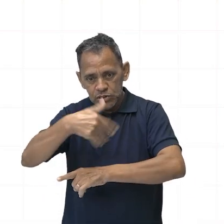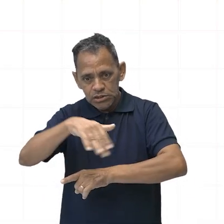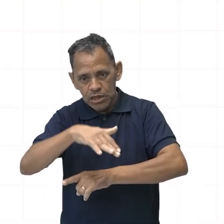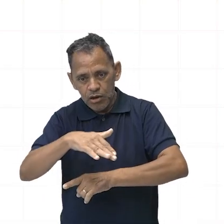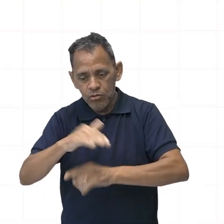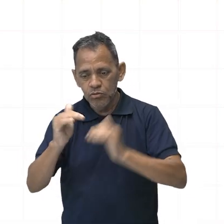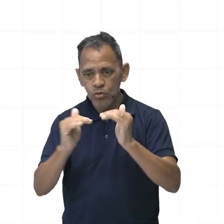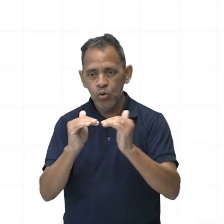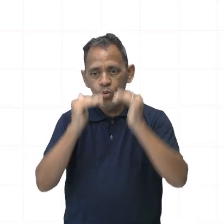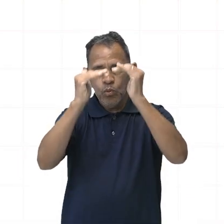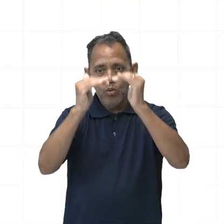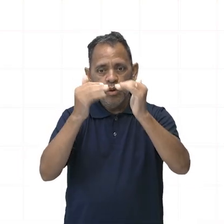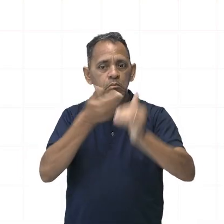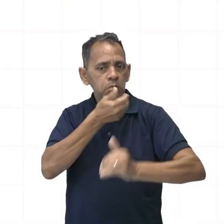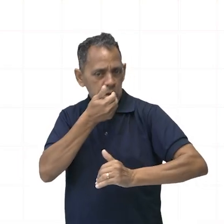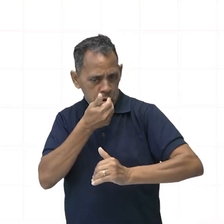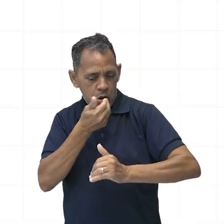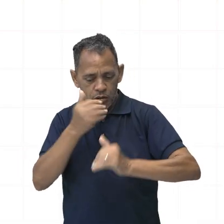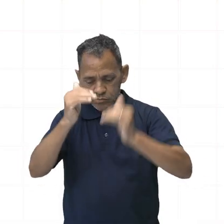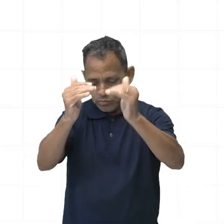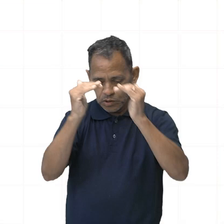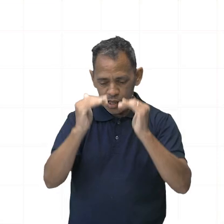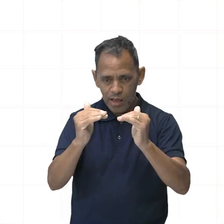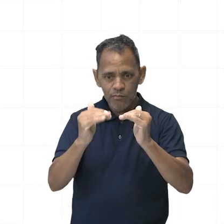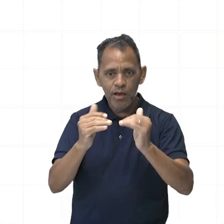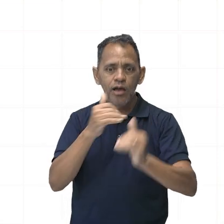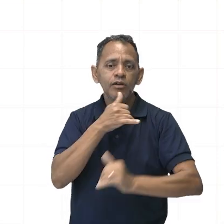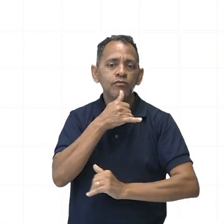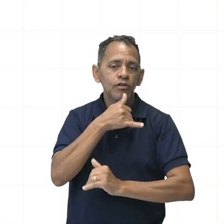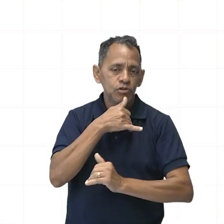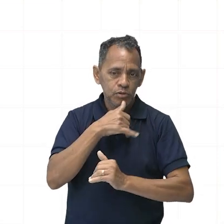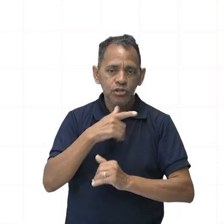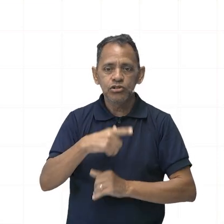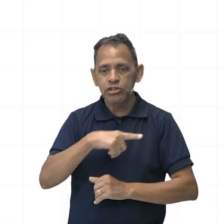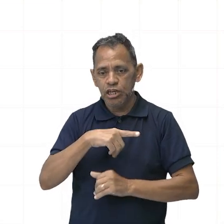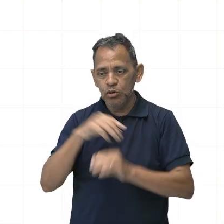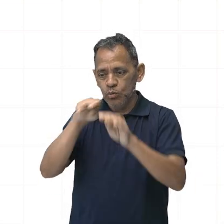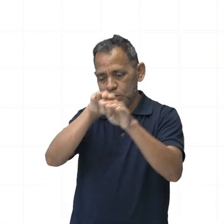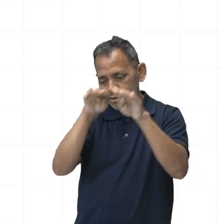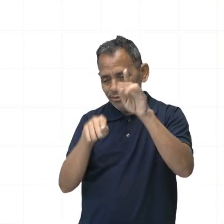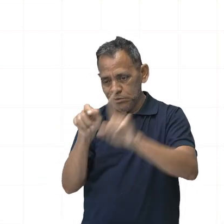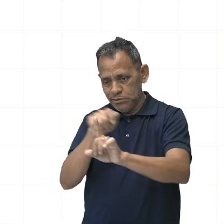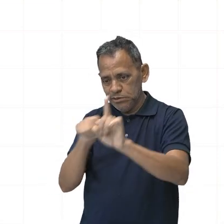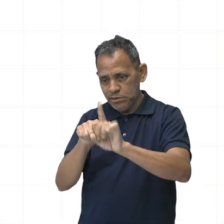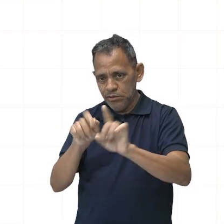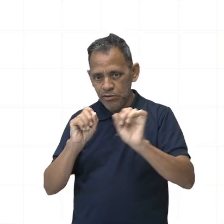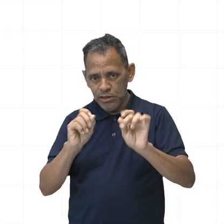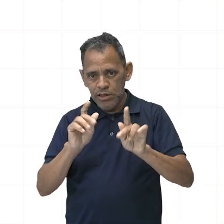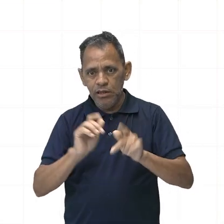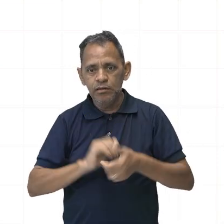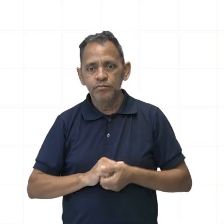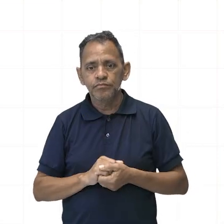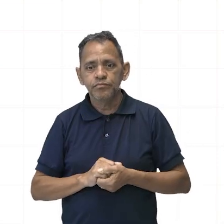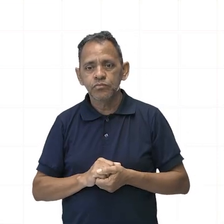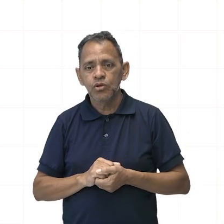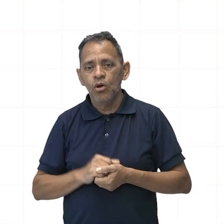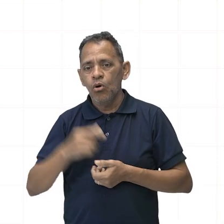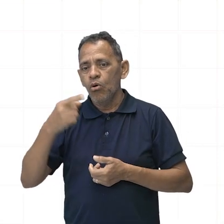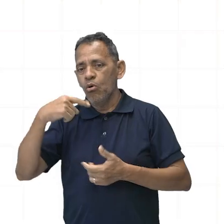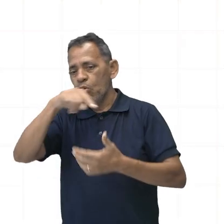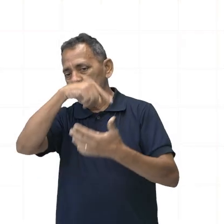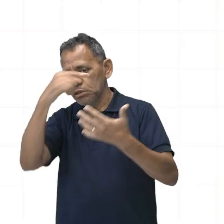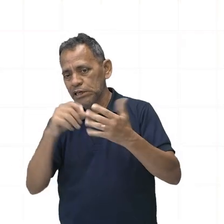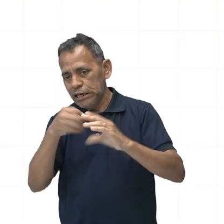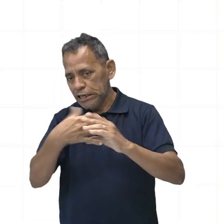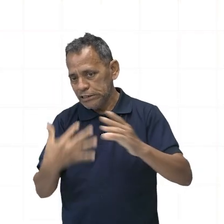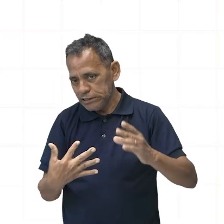outra não, tá? Então, acaba, infelizmente, ocorrendo essa desigualdade social. Outra desvantagem do sistema capitalista